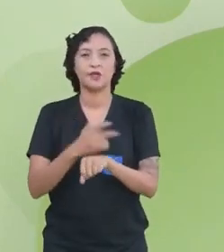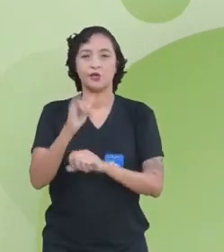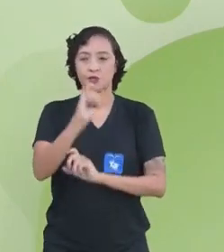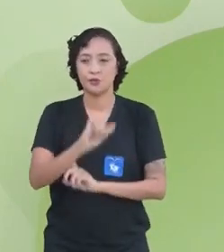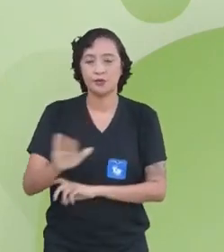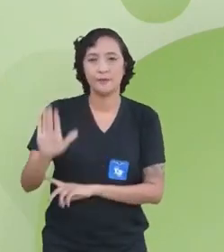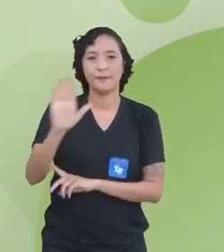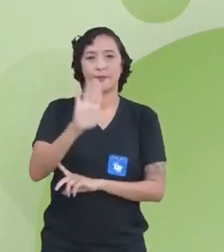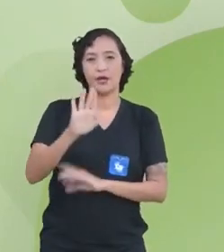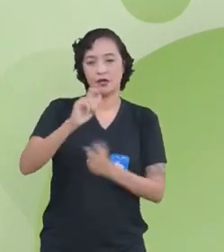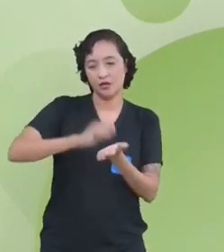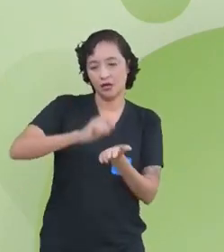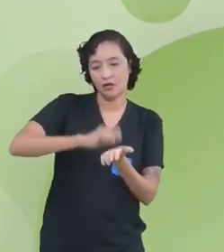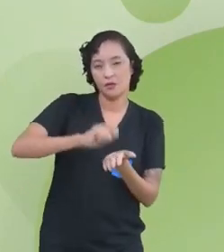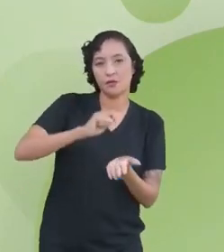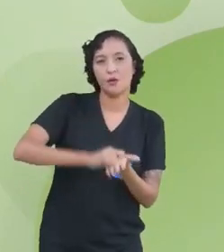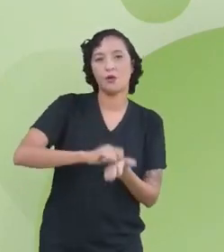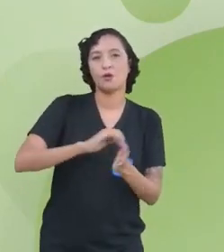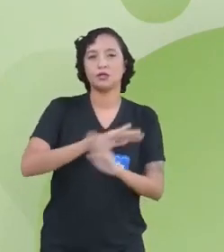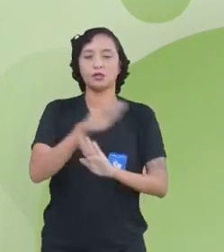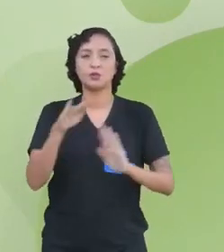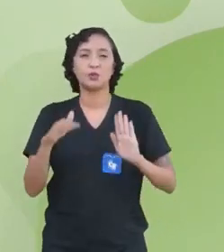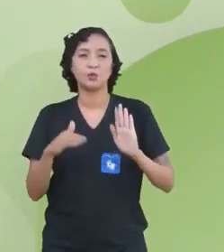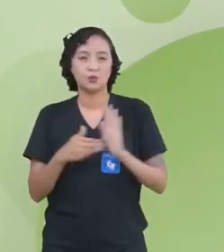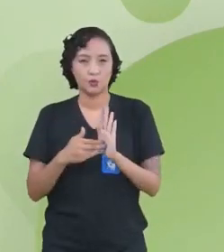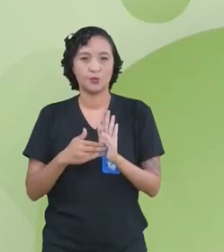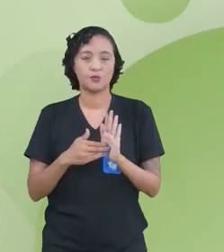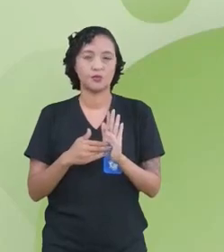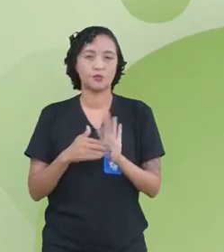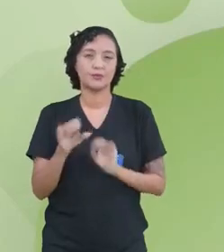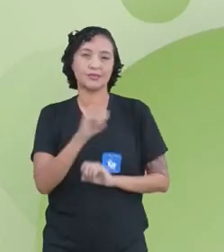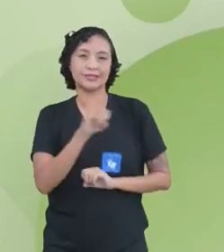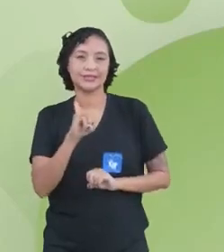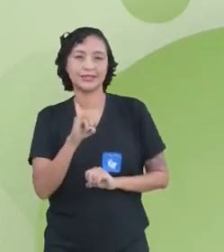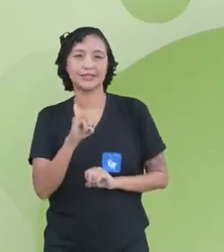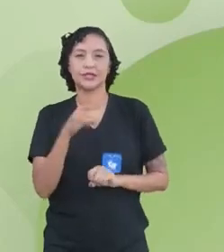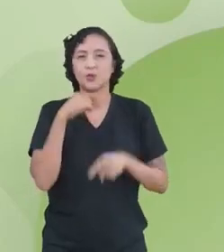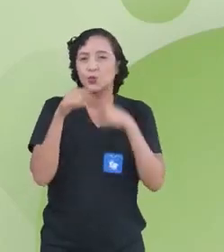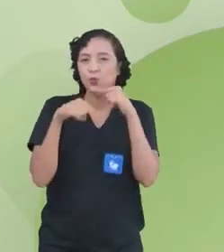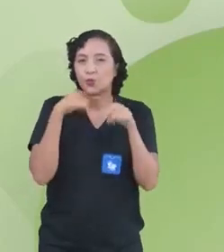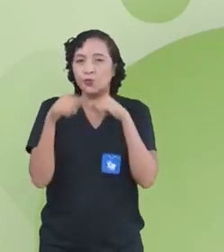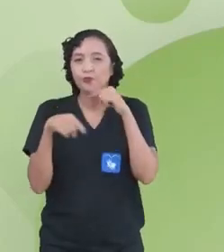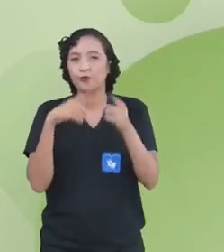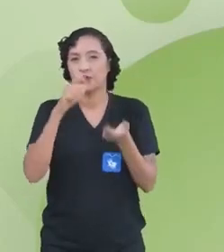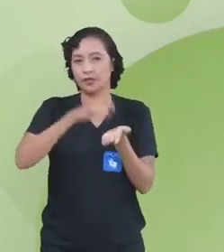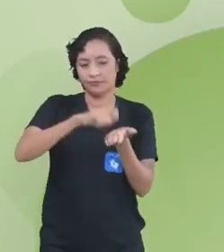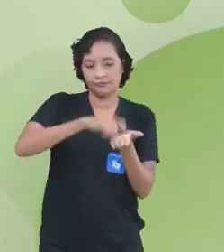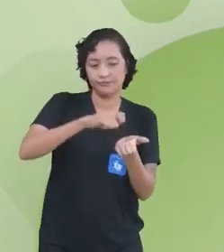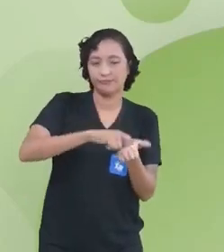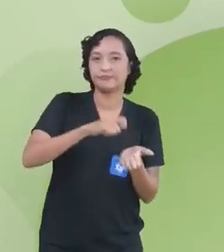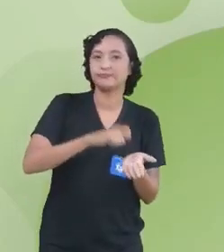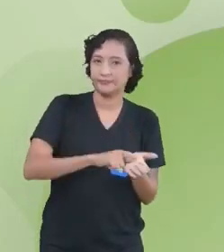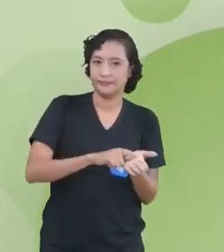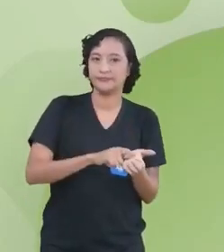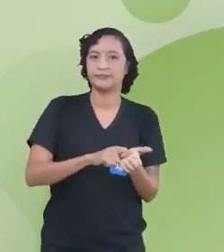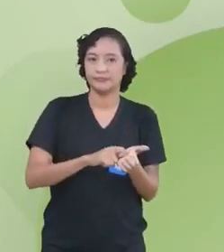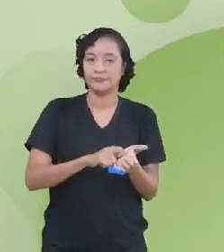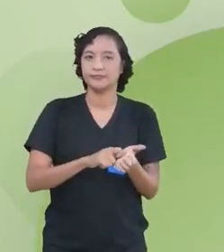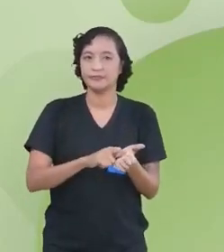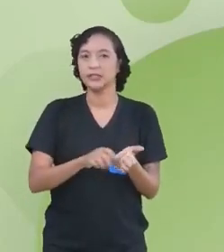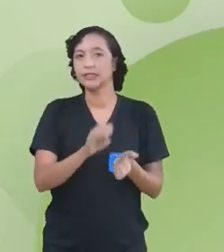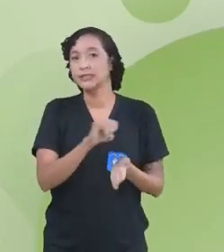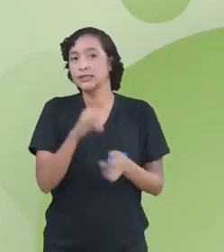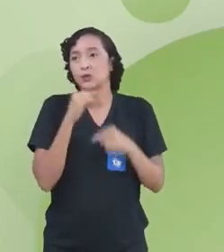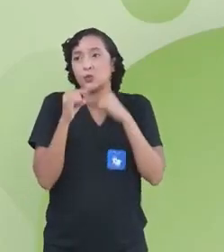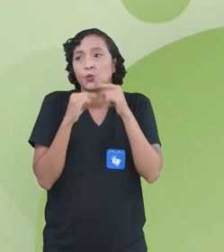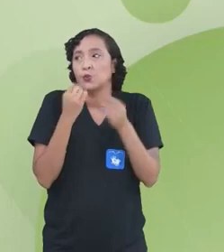imagens, anotem o que vocês não conseguiram, de uma certa forma, entender numa qualificada aula,